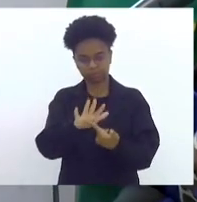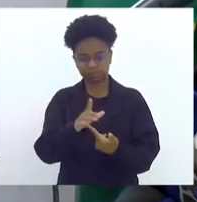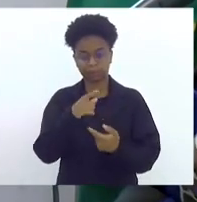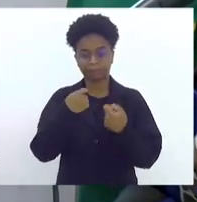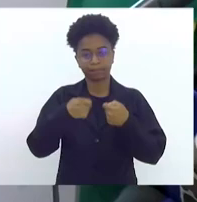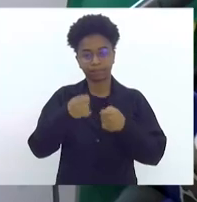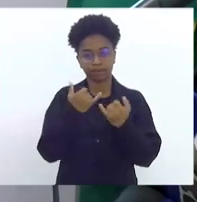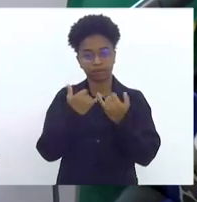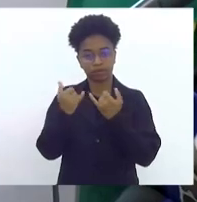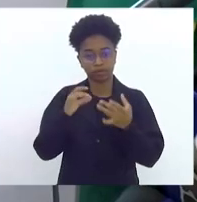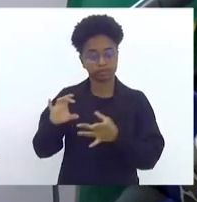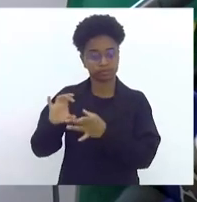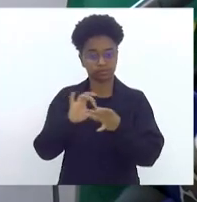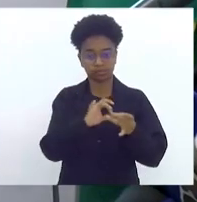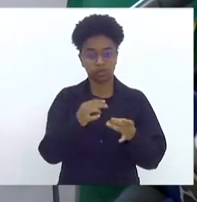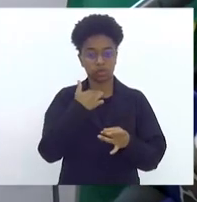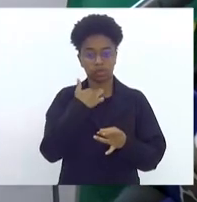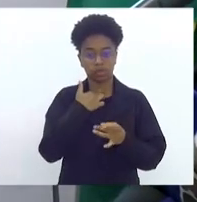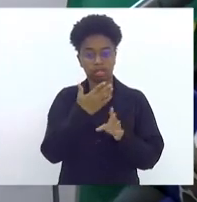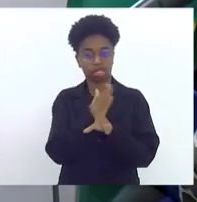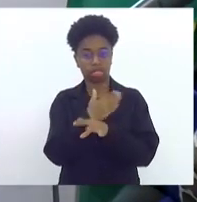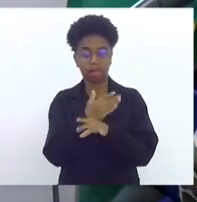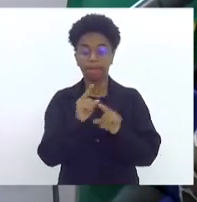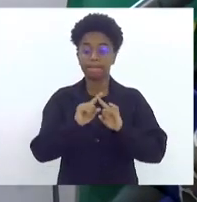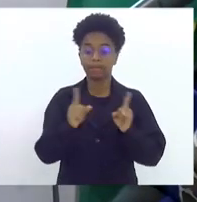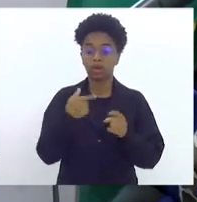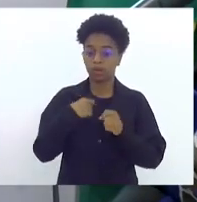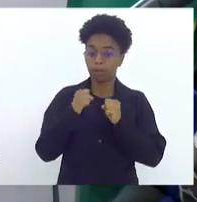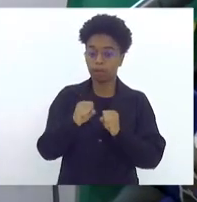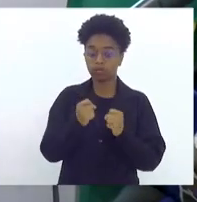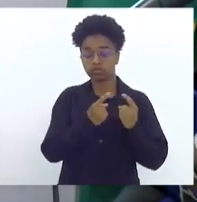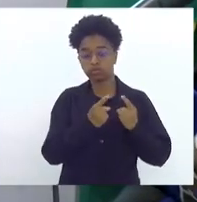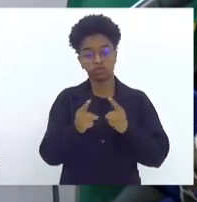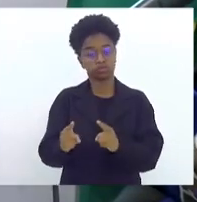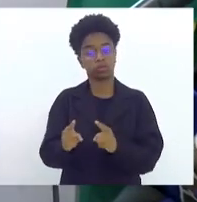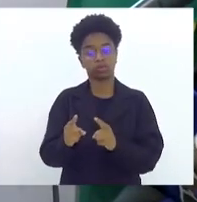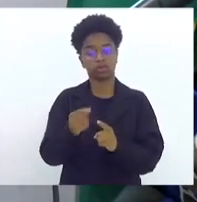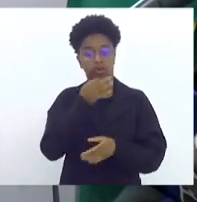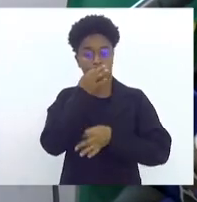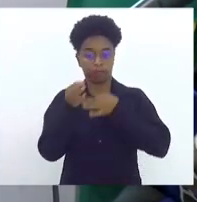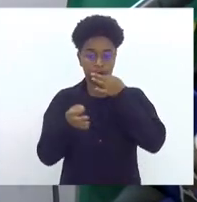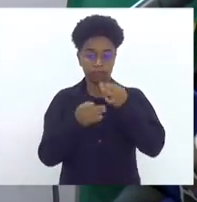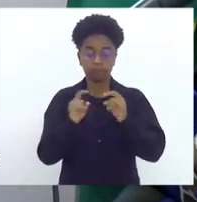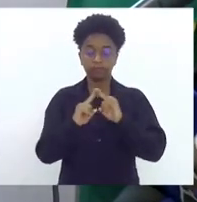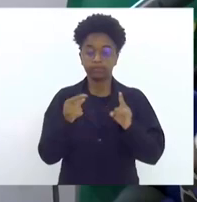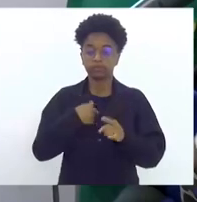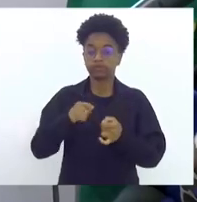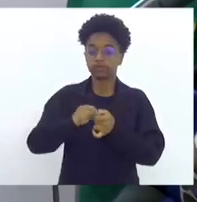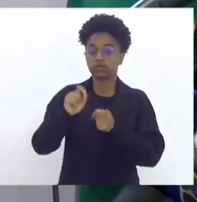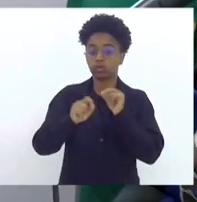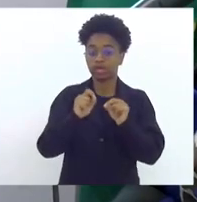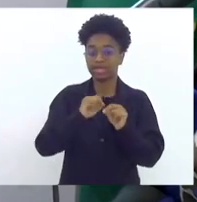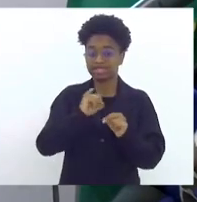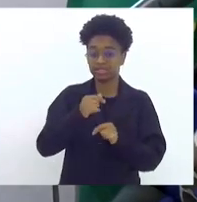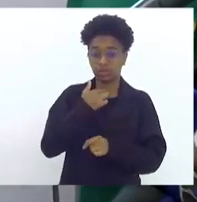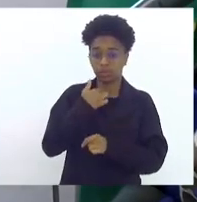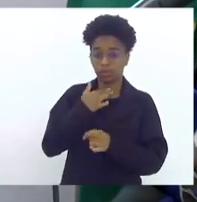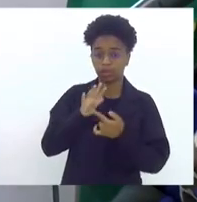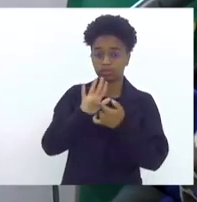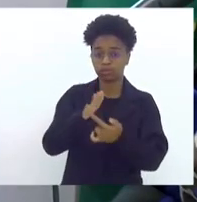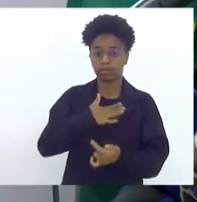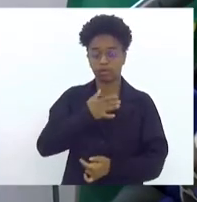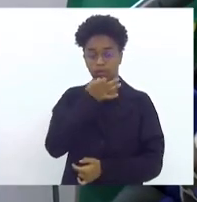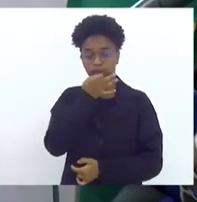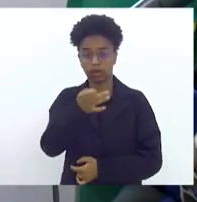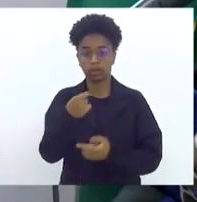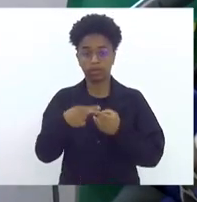esses dados para não ficarem soltos a gente não pode não estar contratados Mas eu posso lutar contra opinião agora o que estou fazendo aqui isso não posso fazer isso se eu vou ter